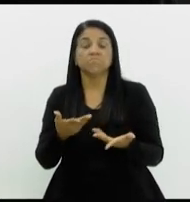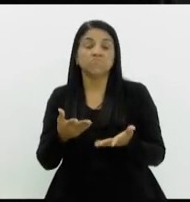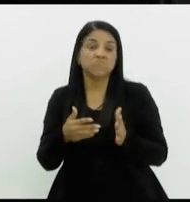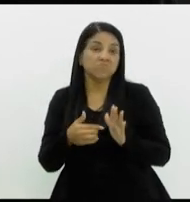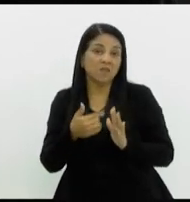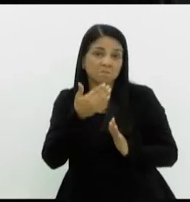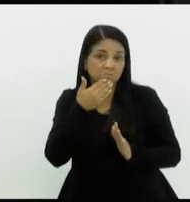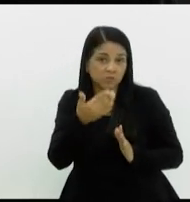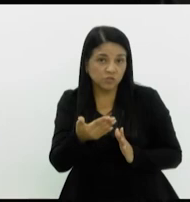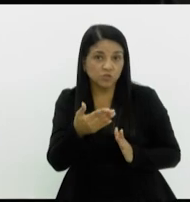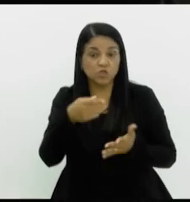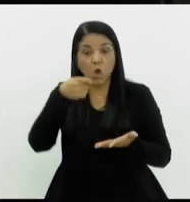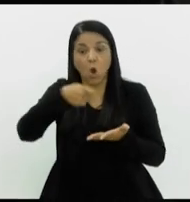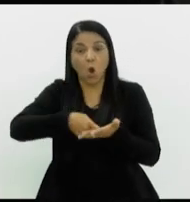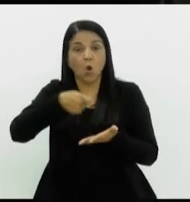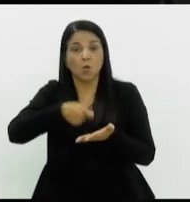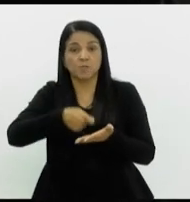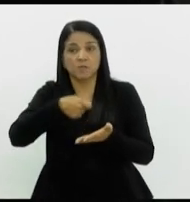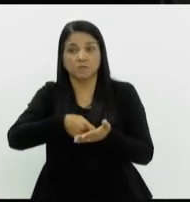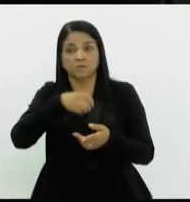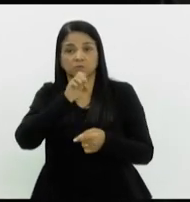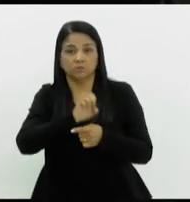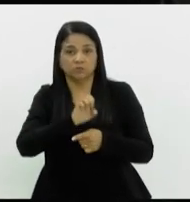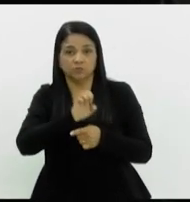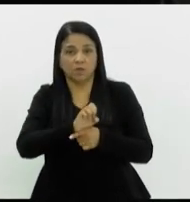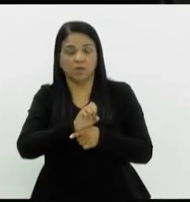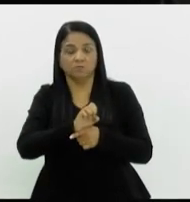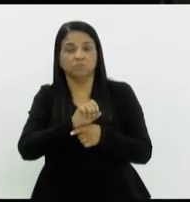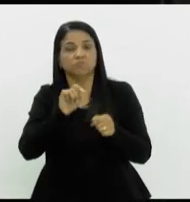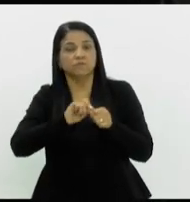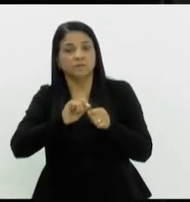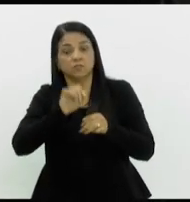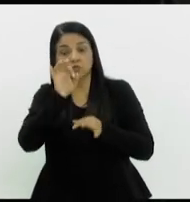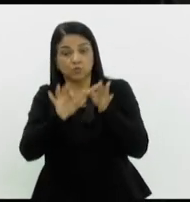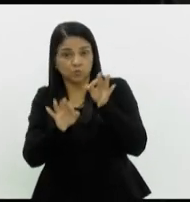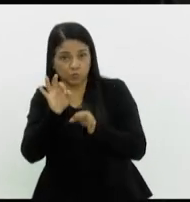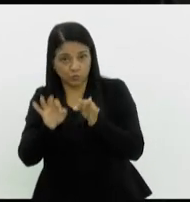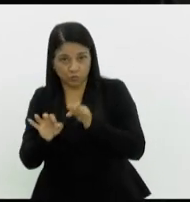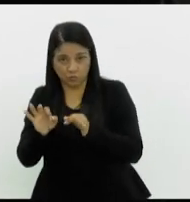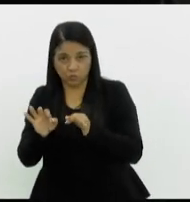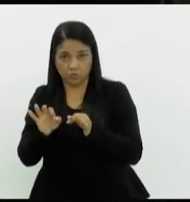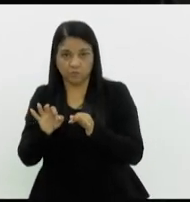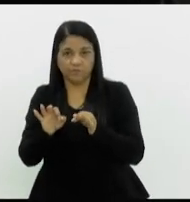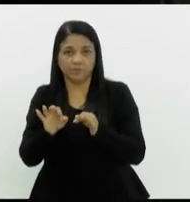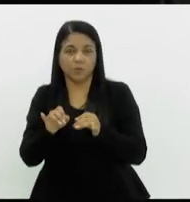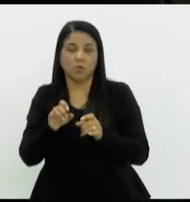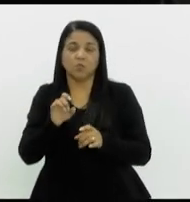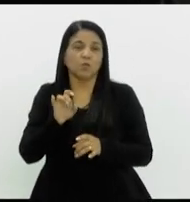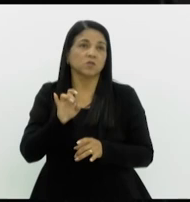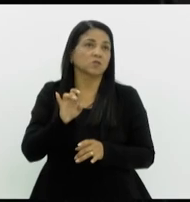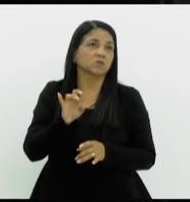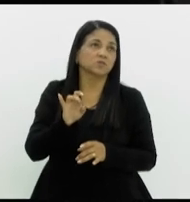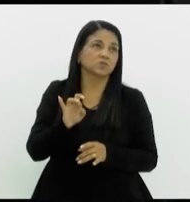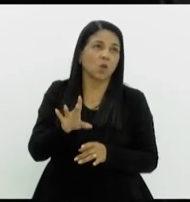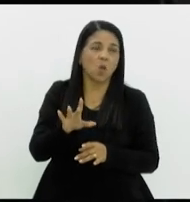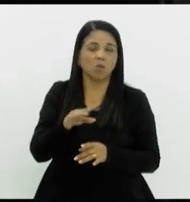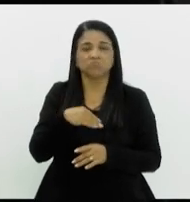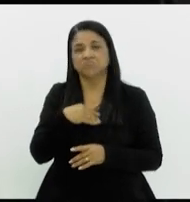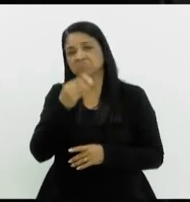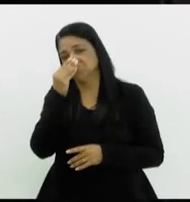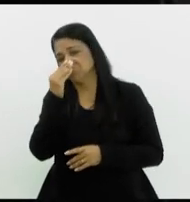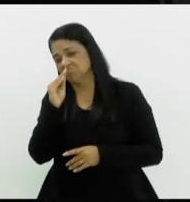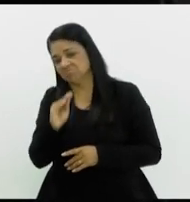é a obrigação do Estado fazer a justiça com justeza, e não ser leniente,